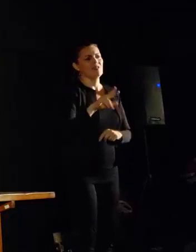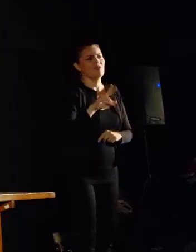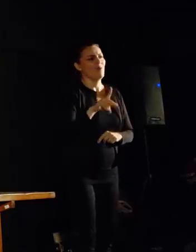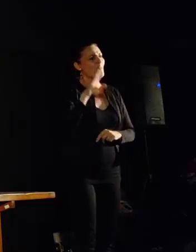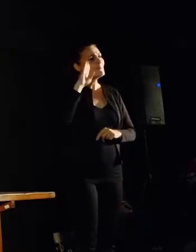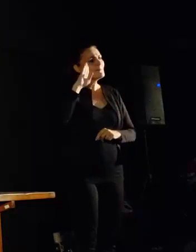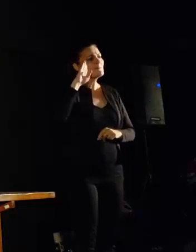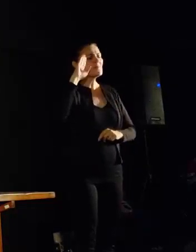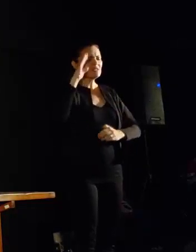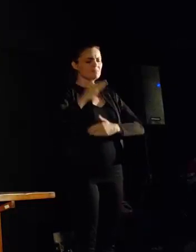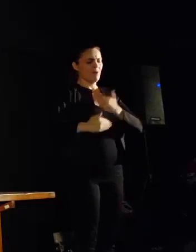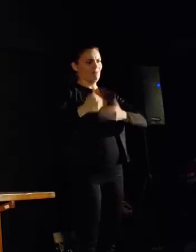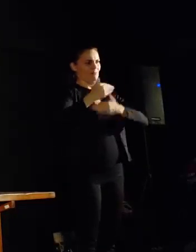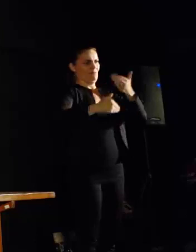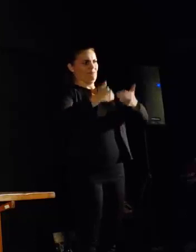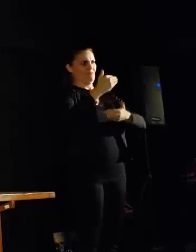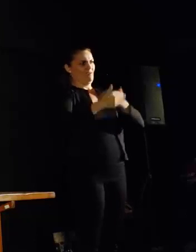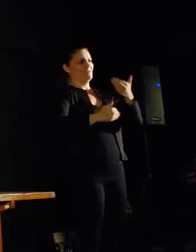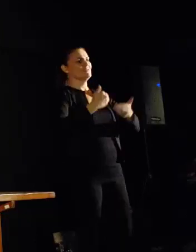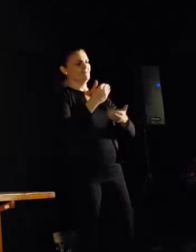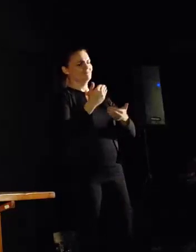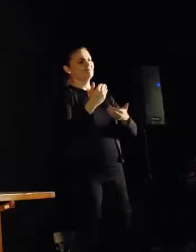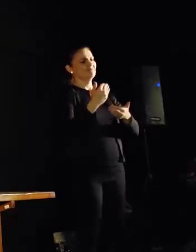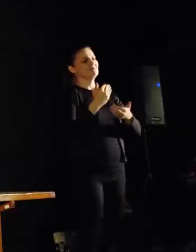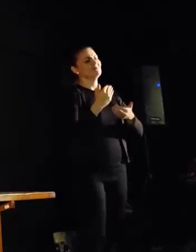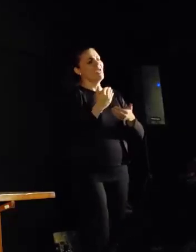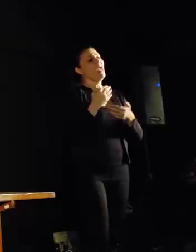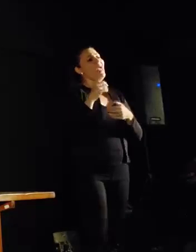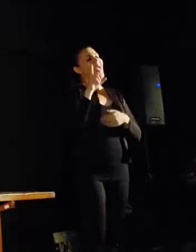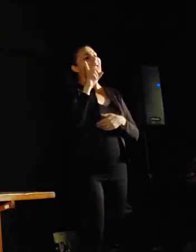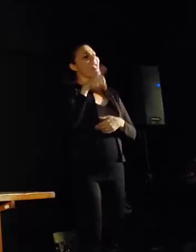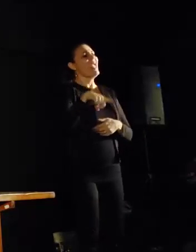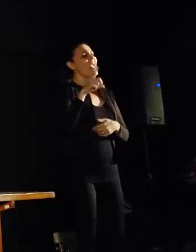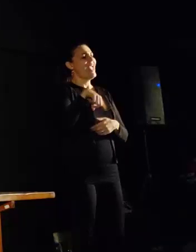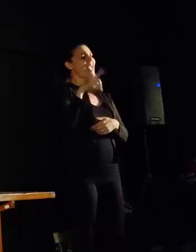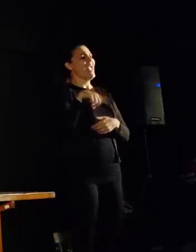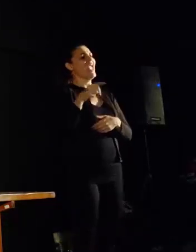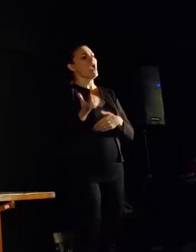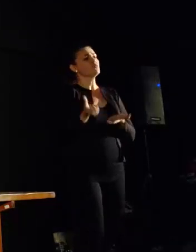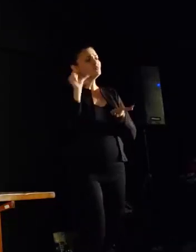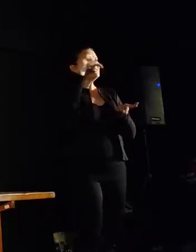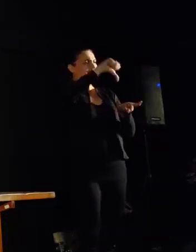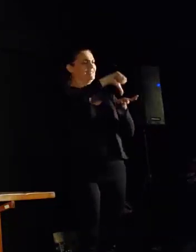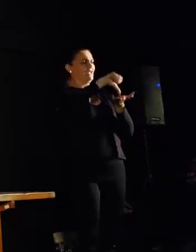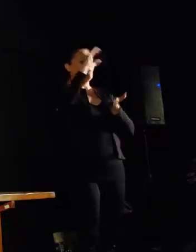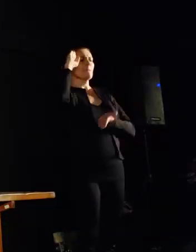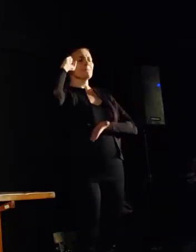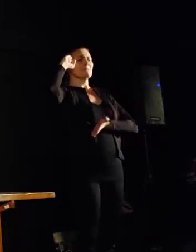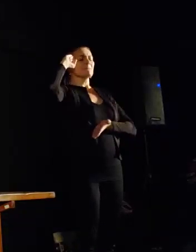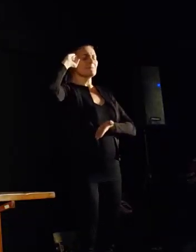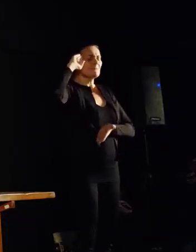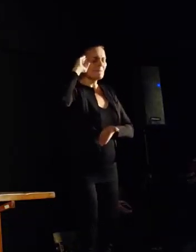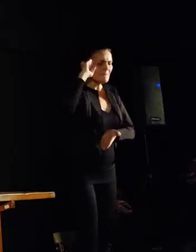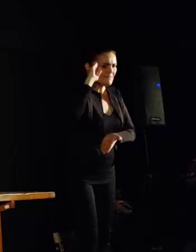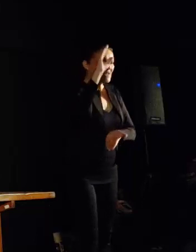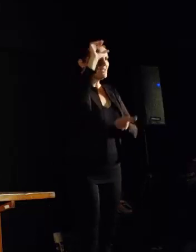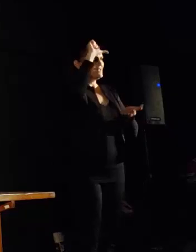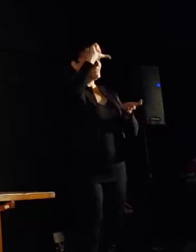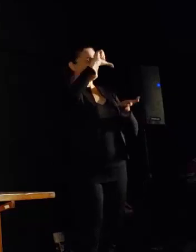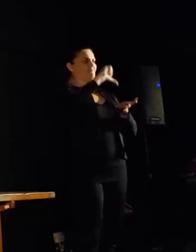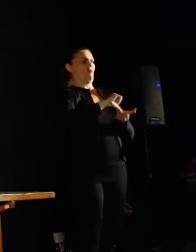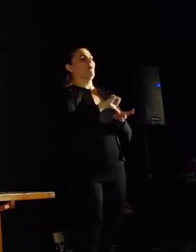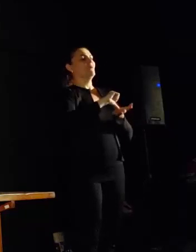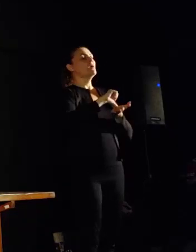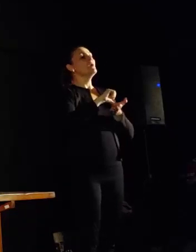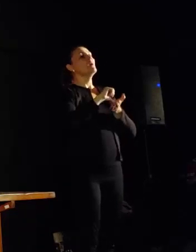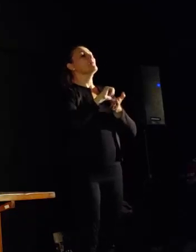para que passe, então, as questões econômicas. Não, ele é o cerne do processo. Ele é o cerne decisivo. Peguem, por exemplo,